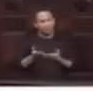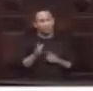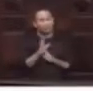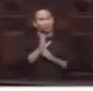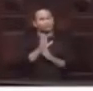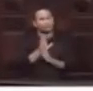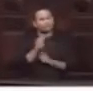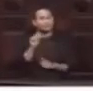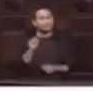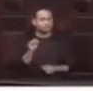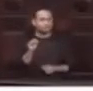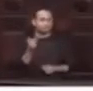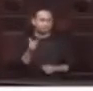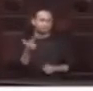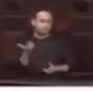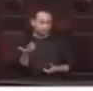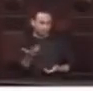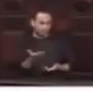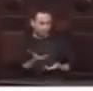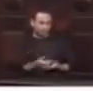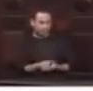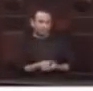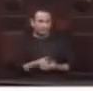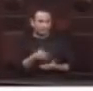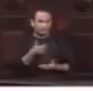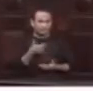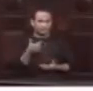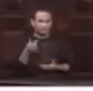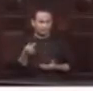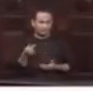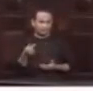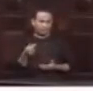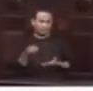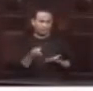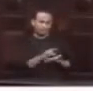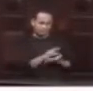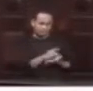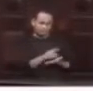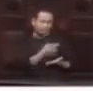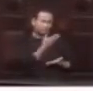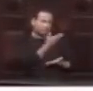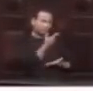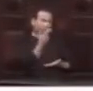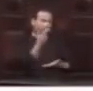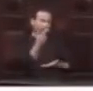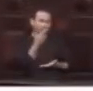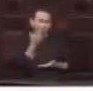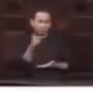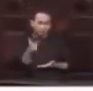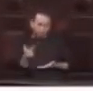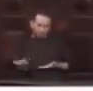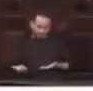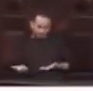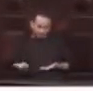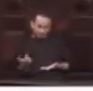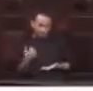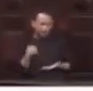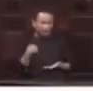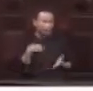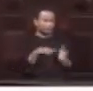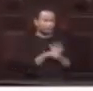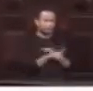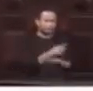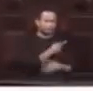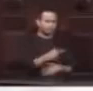que o nosso requerimento não tem mais as 27 assinaturas. E Vossa Excelência diz que não tem. Jamais vou questionar a palavra de